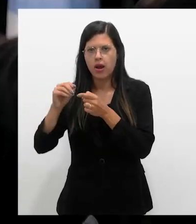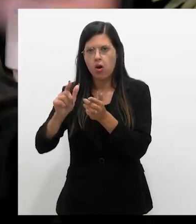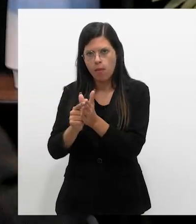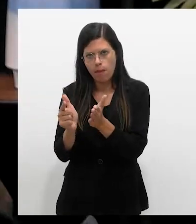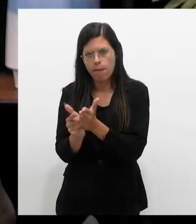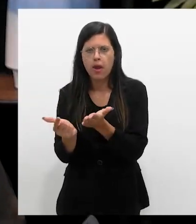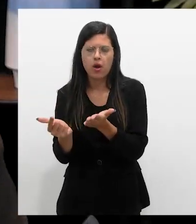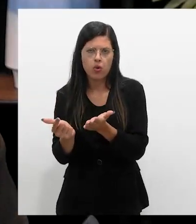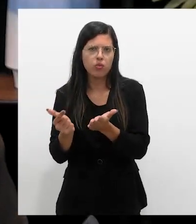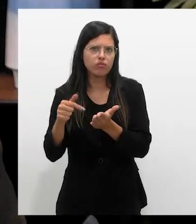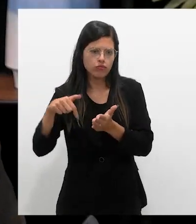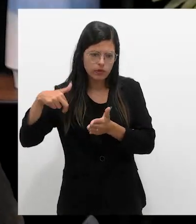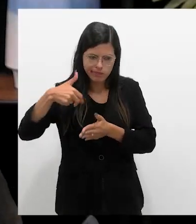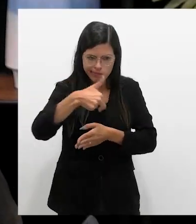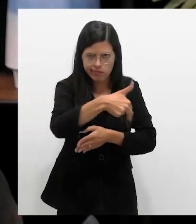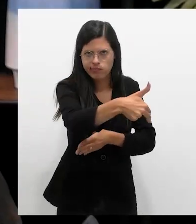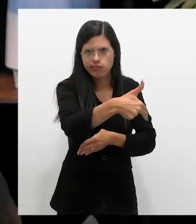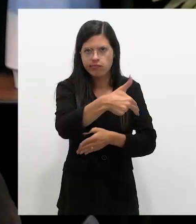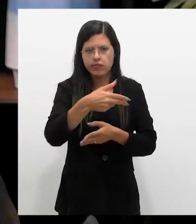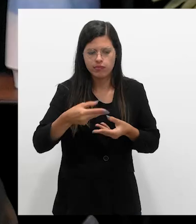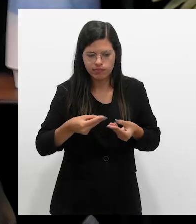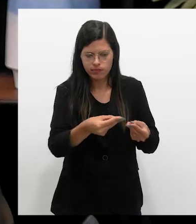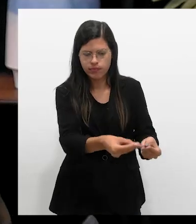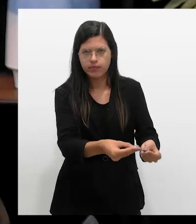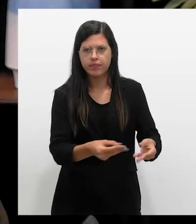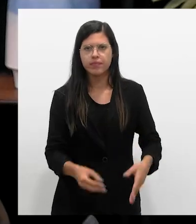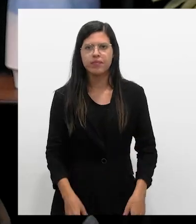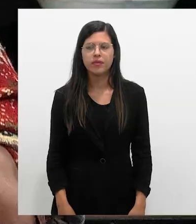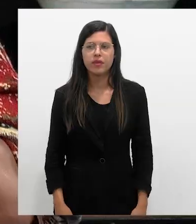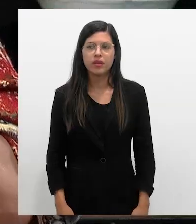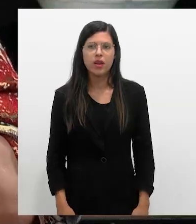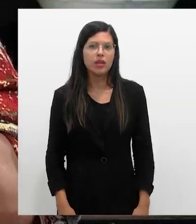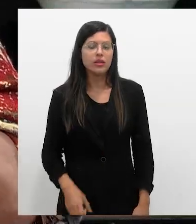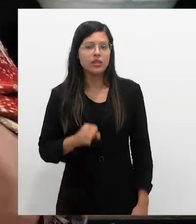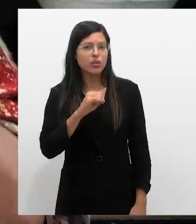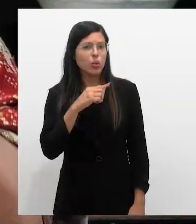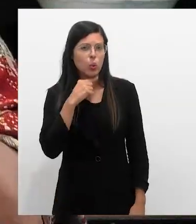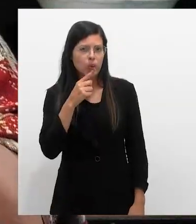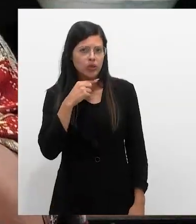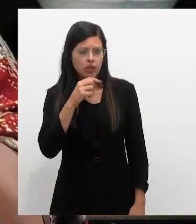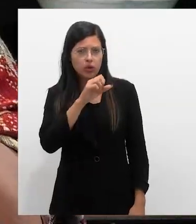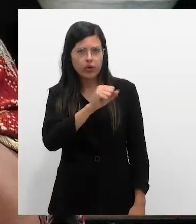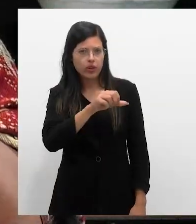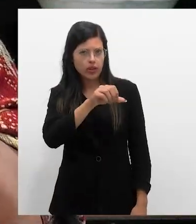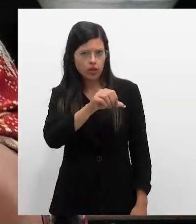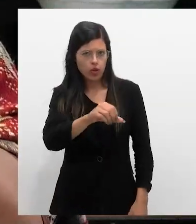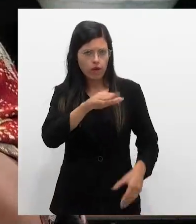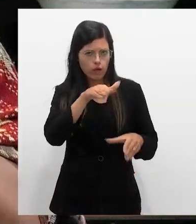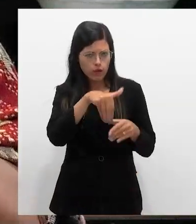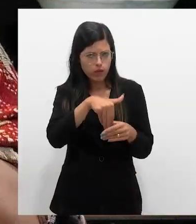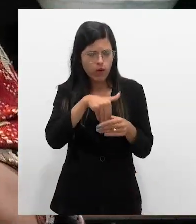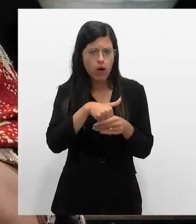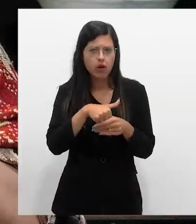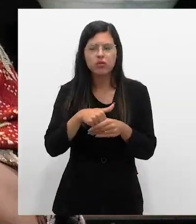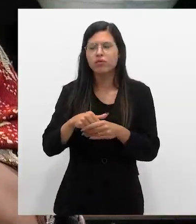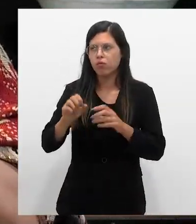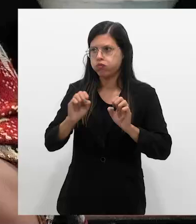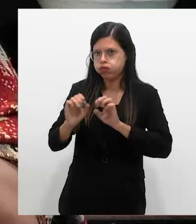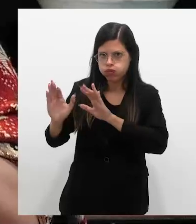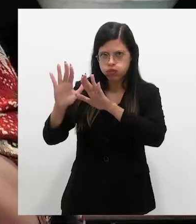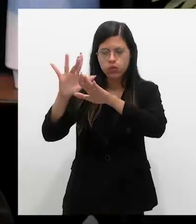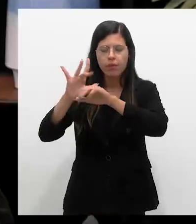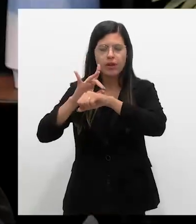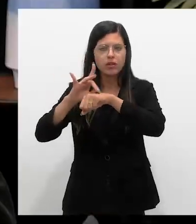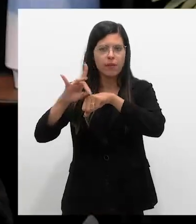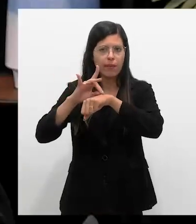e deposita a cédula no lugar dele. Isso é possível, tá? Certo. E aí não se conseguiu os 89 votos.